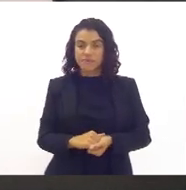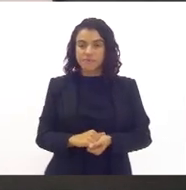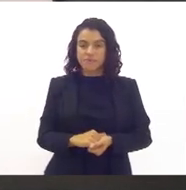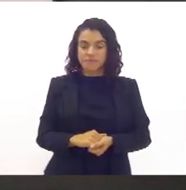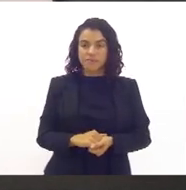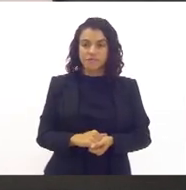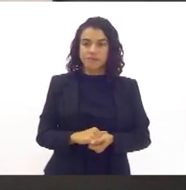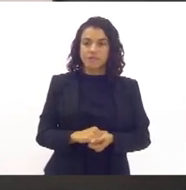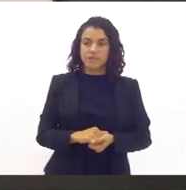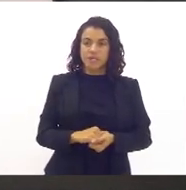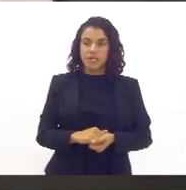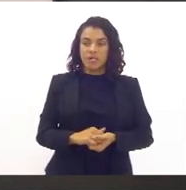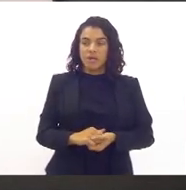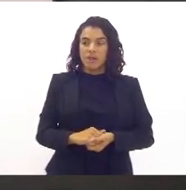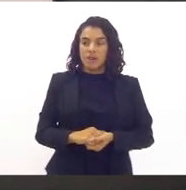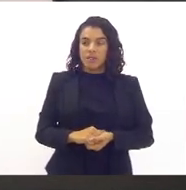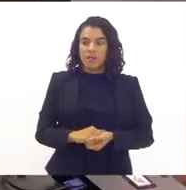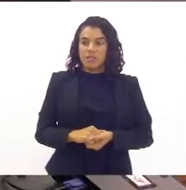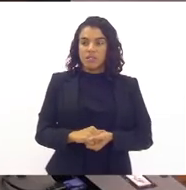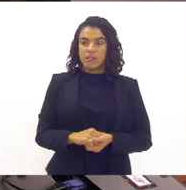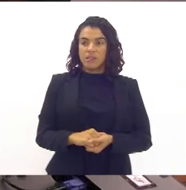Gustavo.